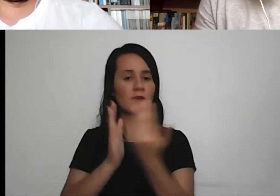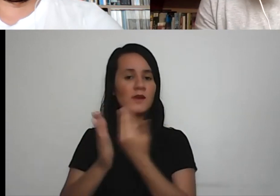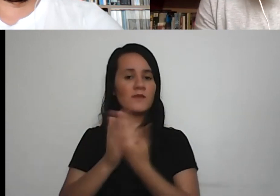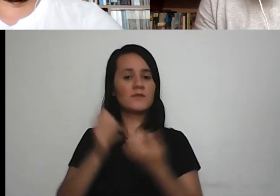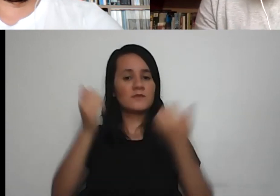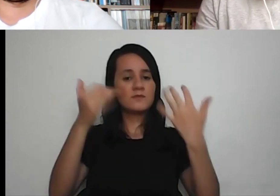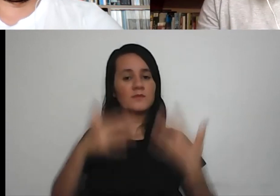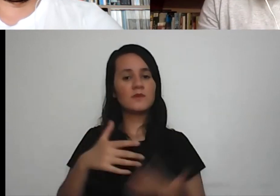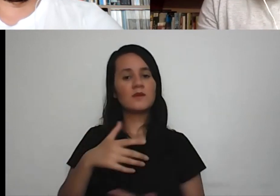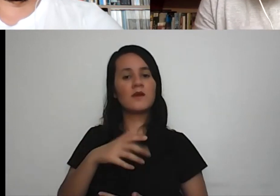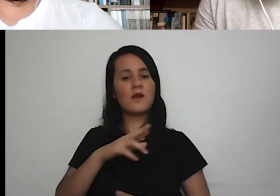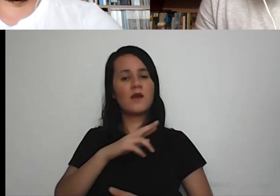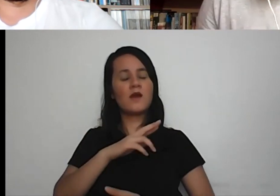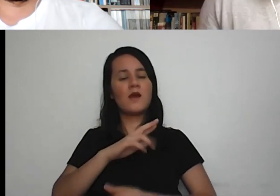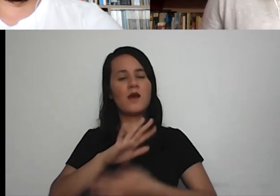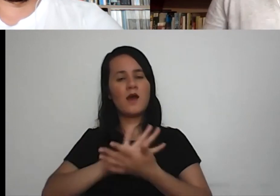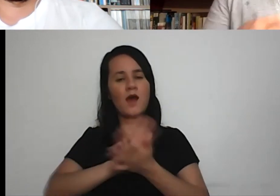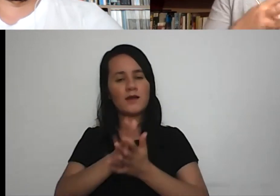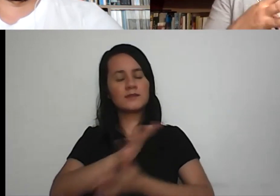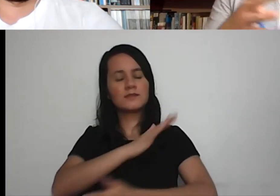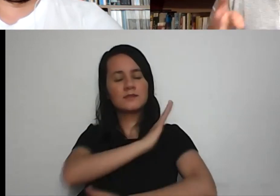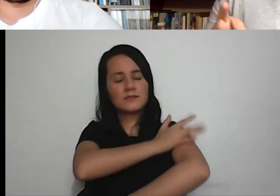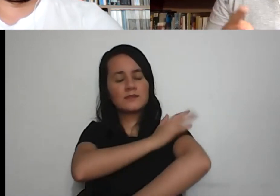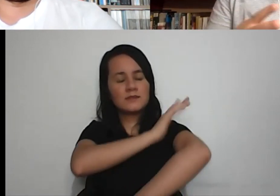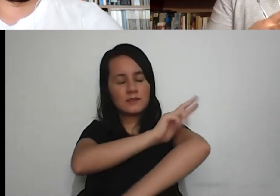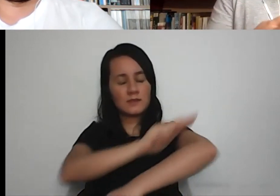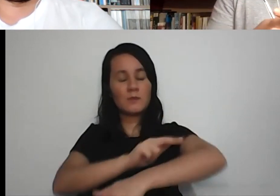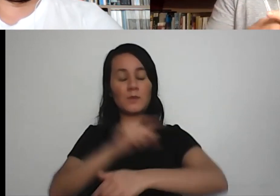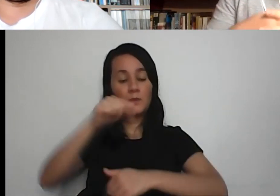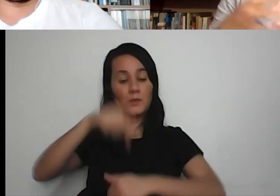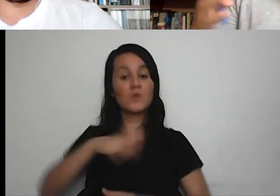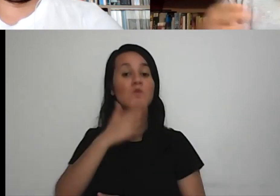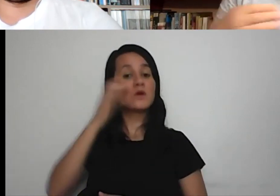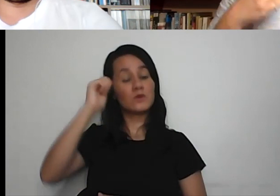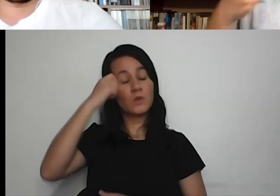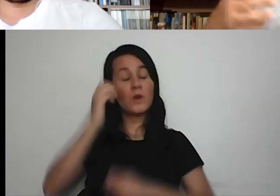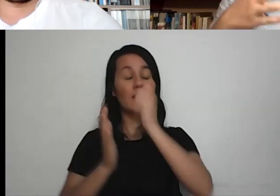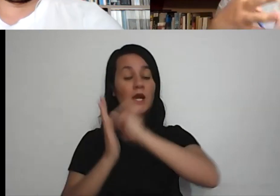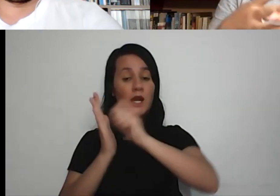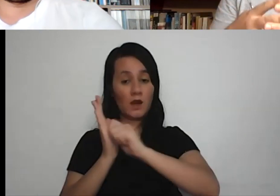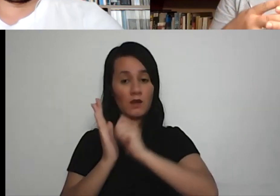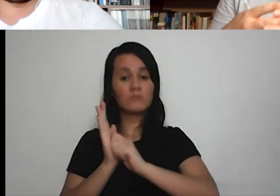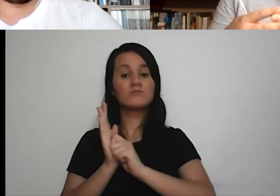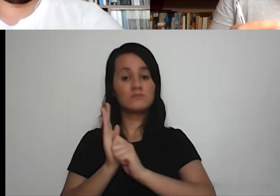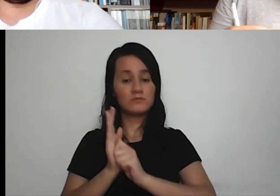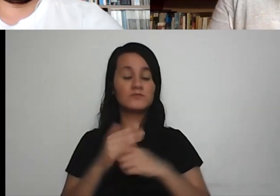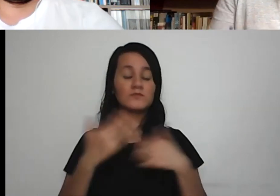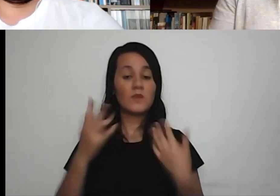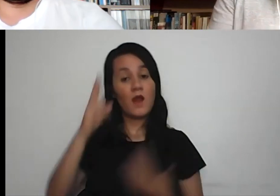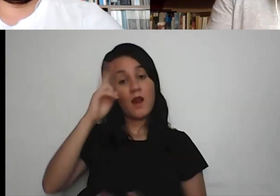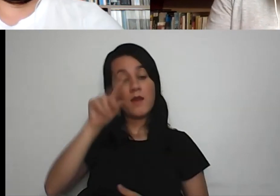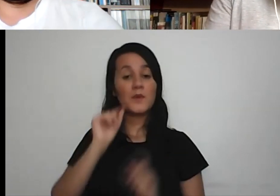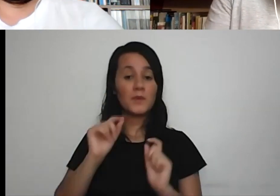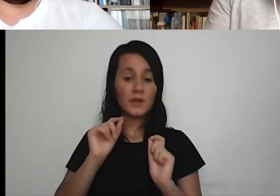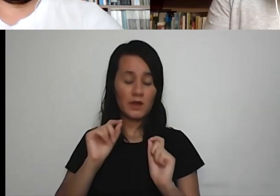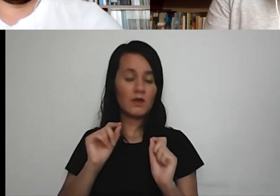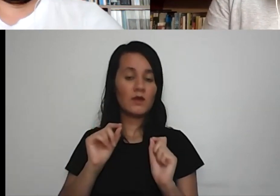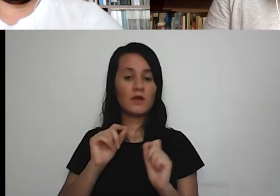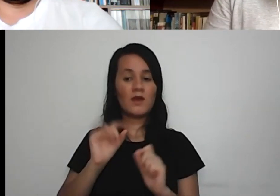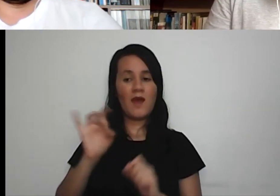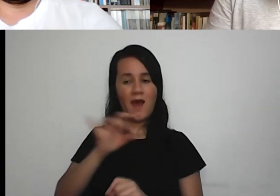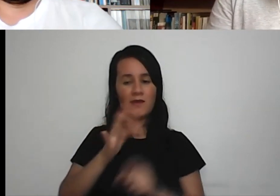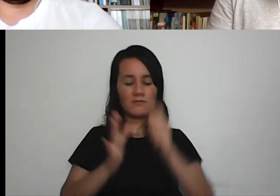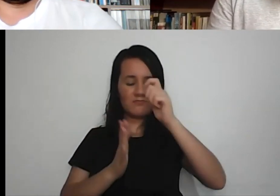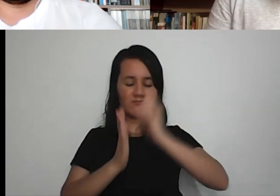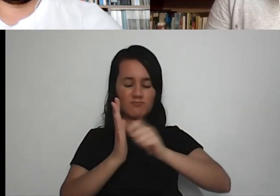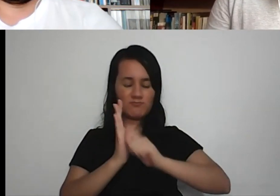racismo no Brasil, de um autor negro. E o que a gente talvez vale sempre lembrar é que é isso. Esses autores,